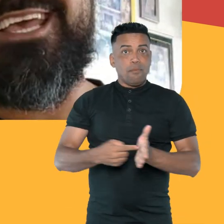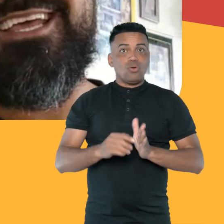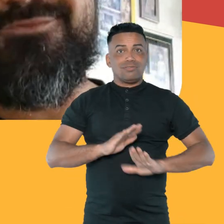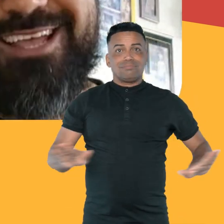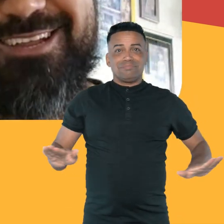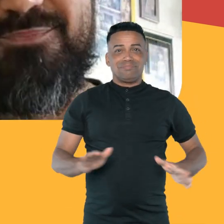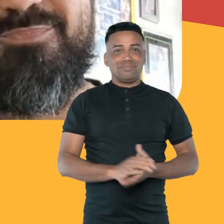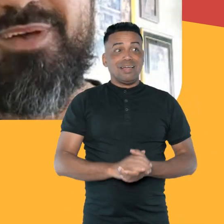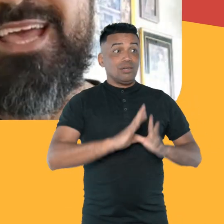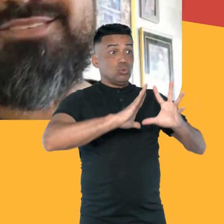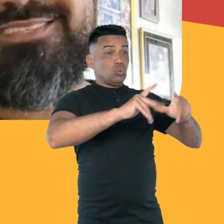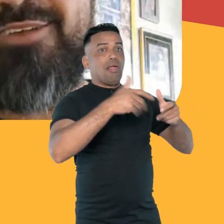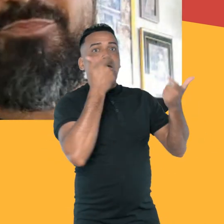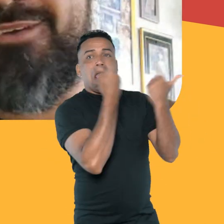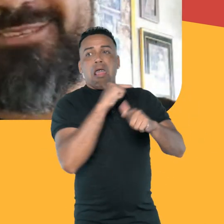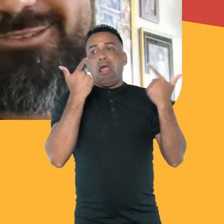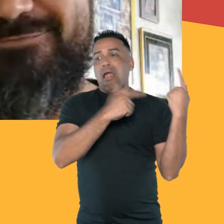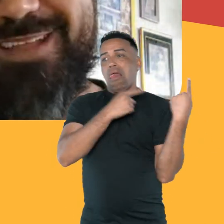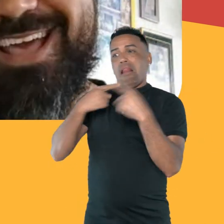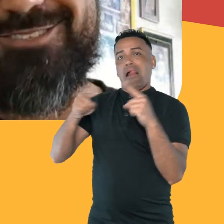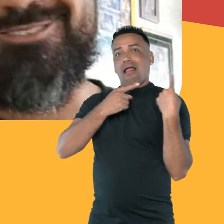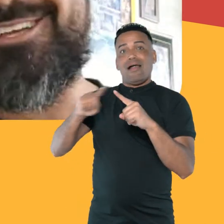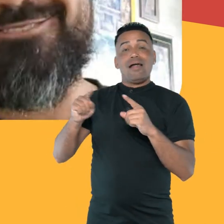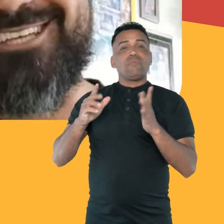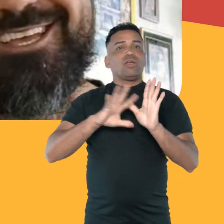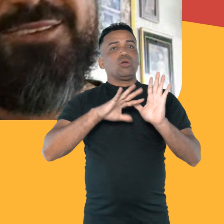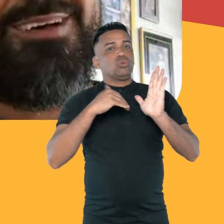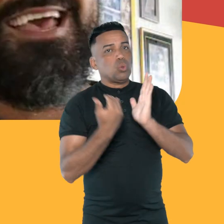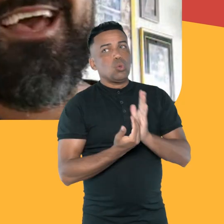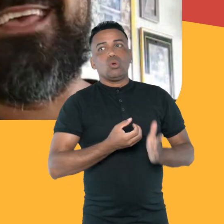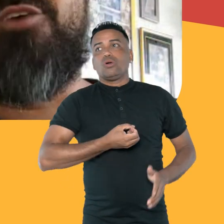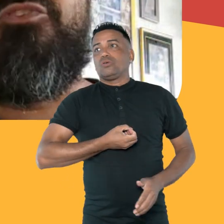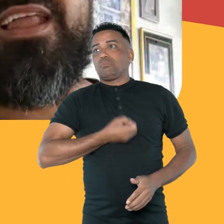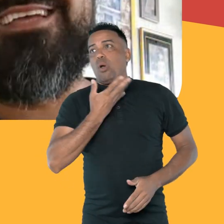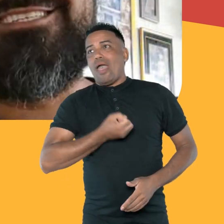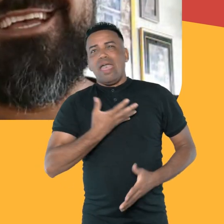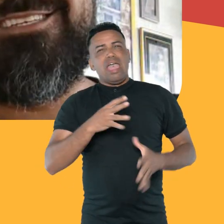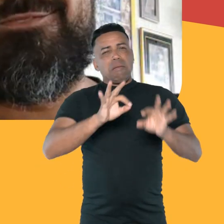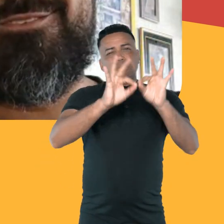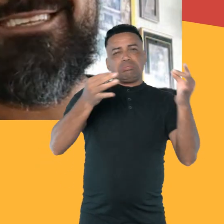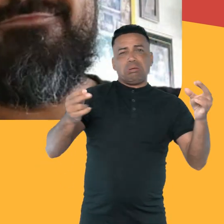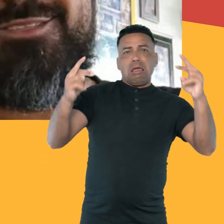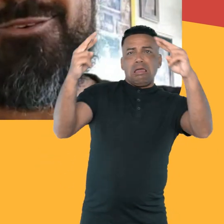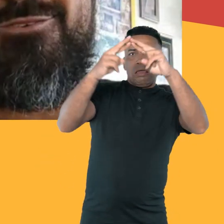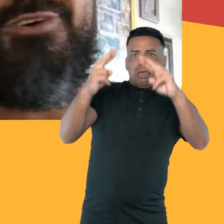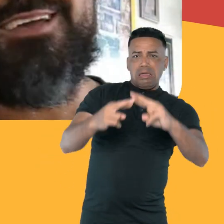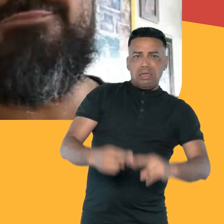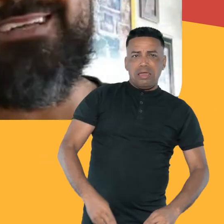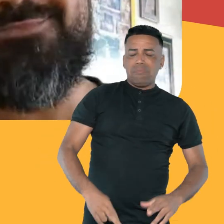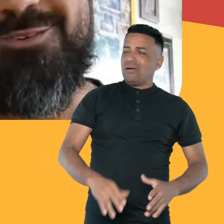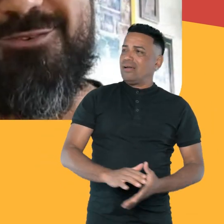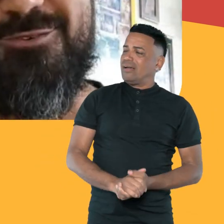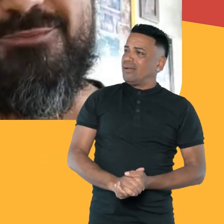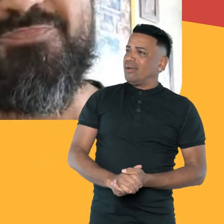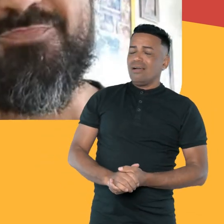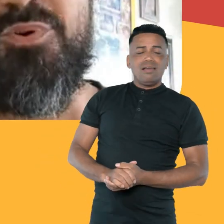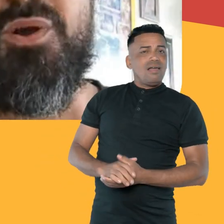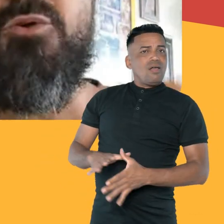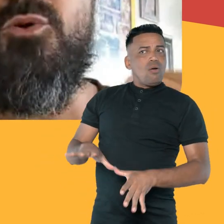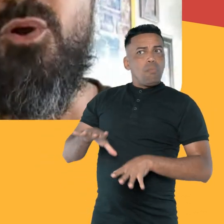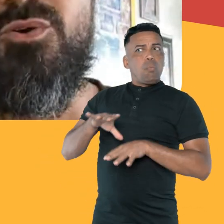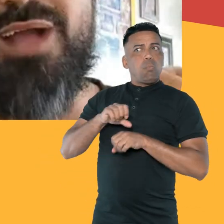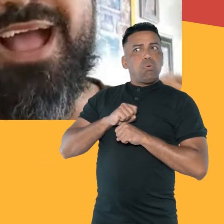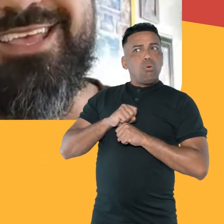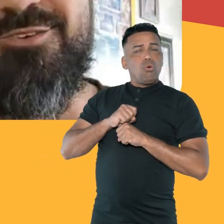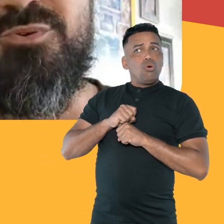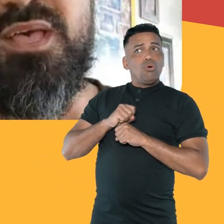os outros riram dela, porque eles fizeram poemas complexos, cheios de rima. E eu falei, gente, você me tocou, foi a que mais me tocou.